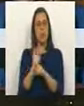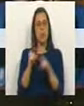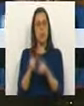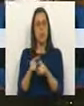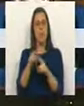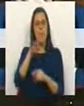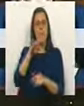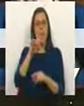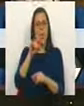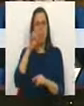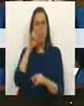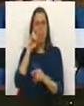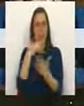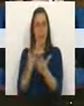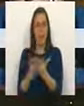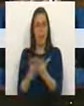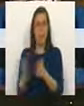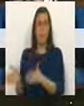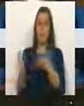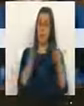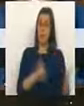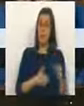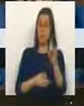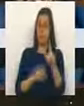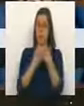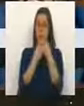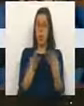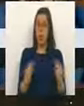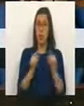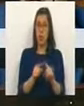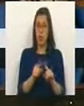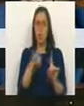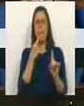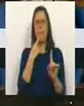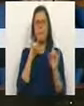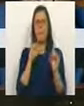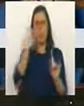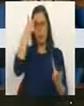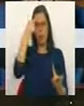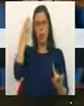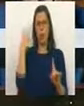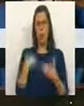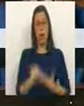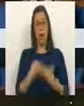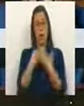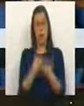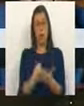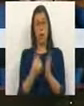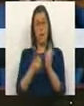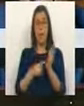supervisão microprudencial. Por outro lado, quanto à resolução, percebemos e compreendemos e apoiamos